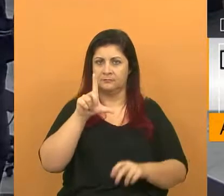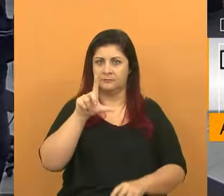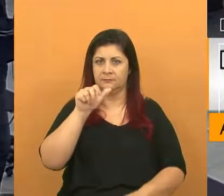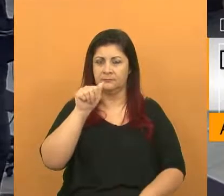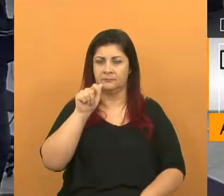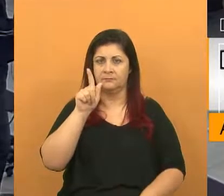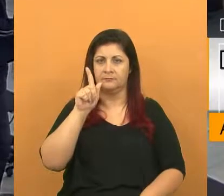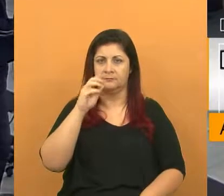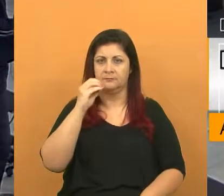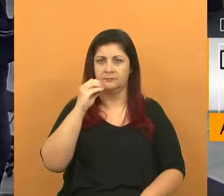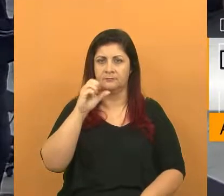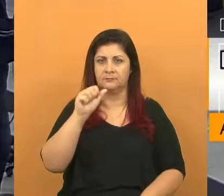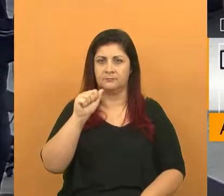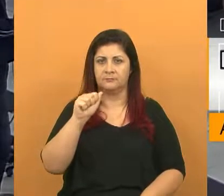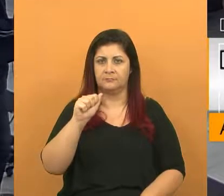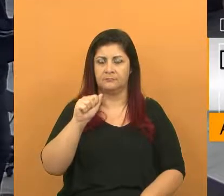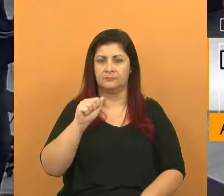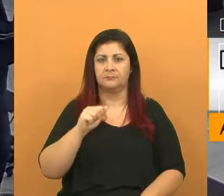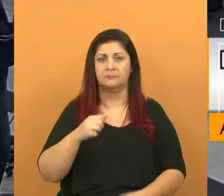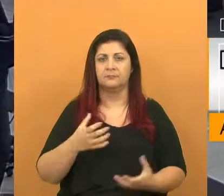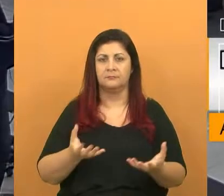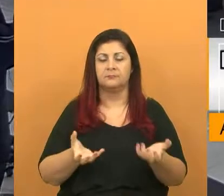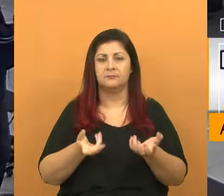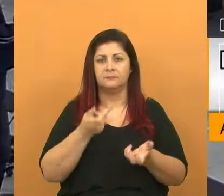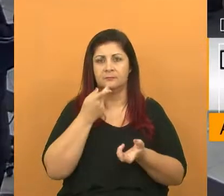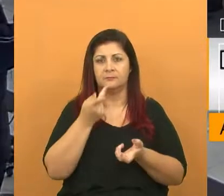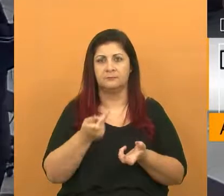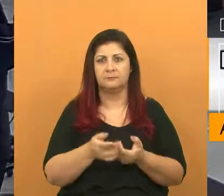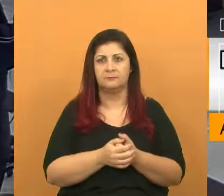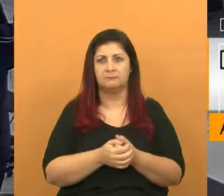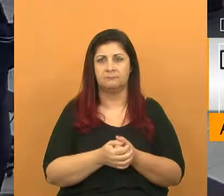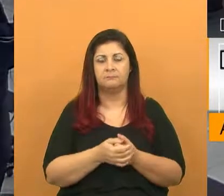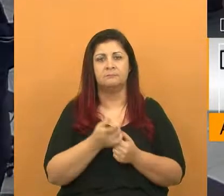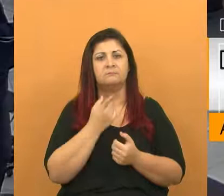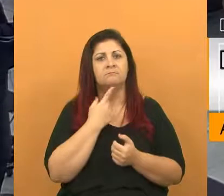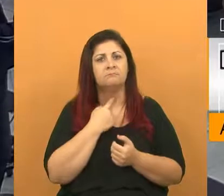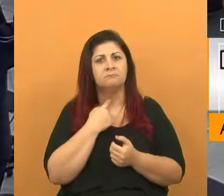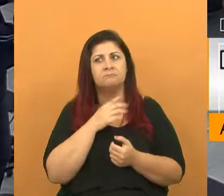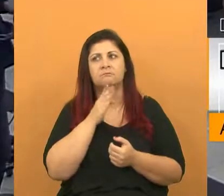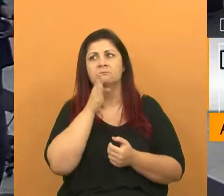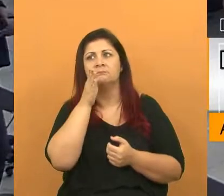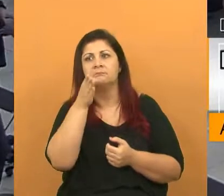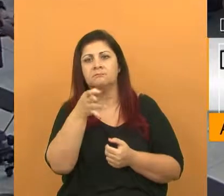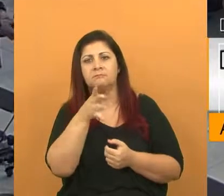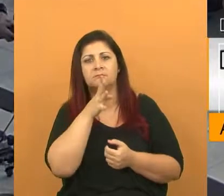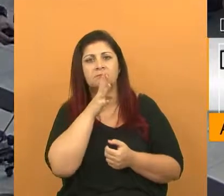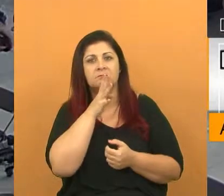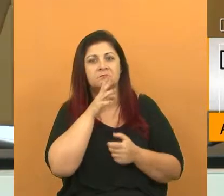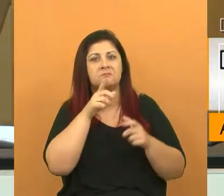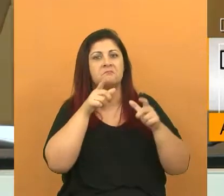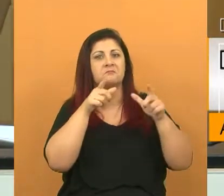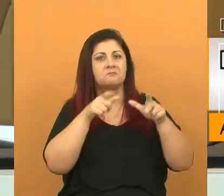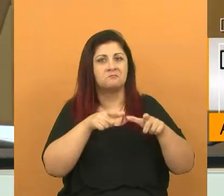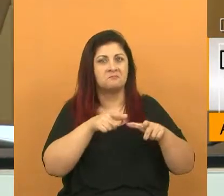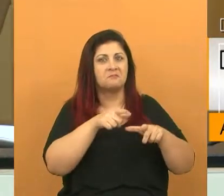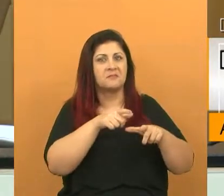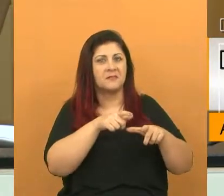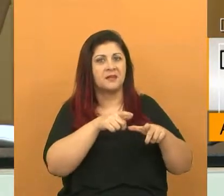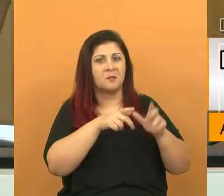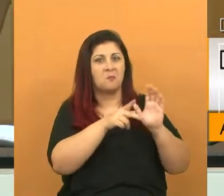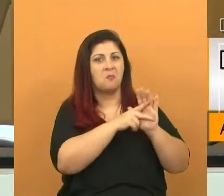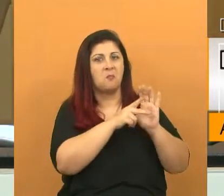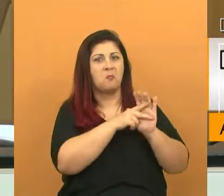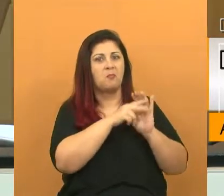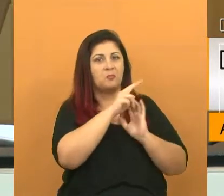queria deixar aqui registrado que dá vontade de conhecer esses pontos turísticos que com a apresentação